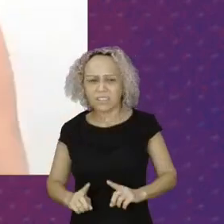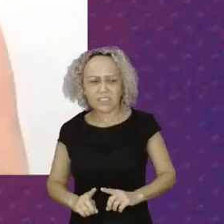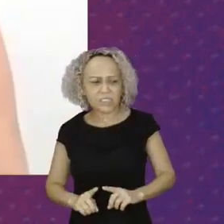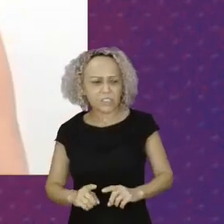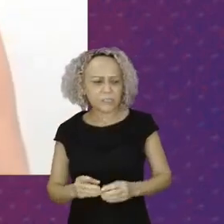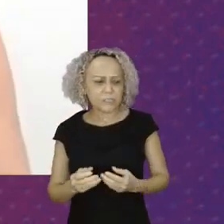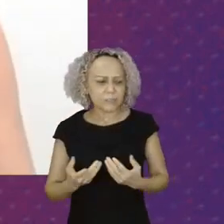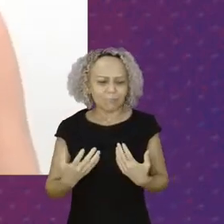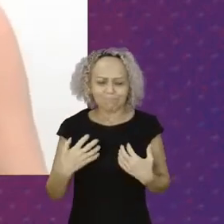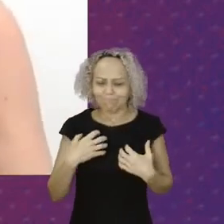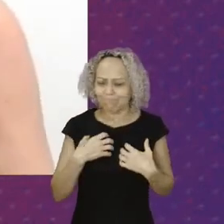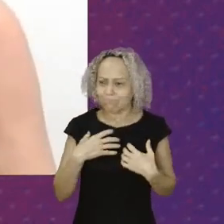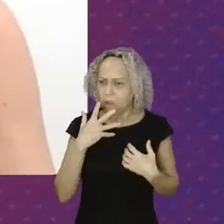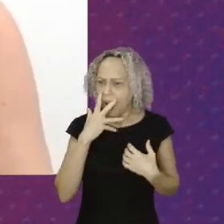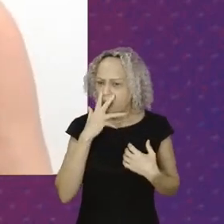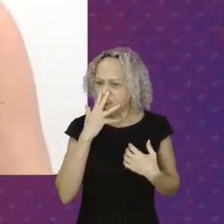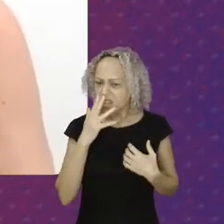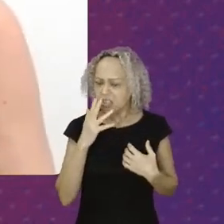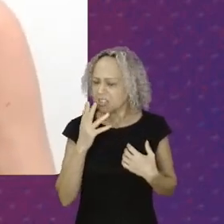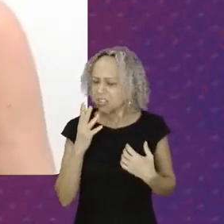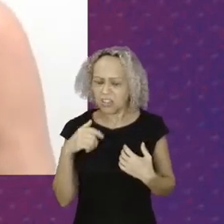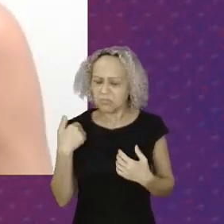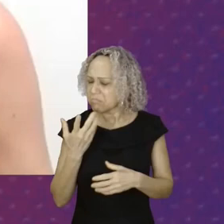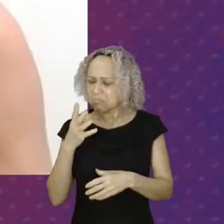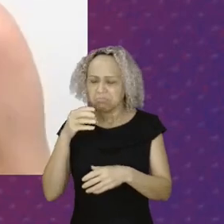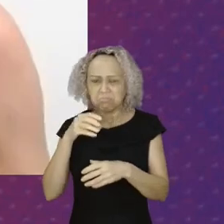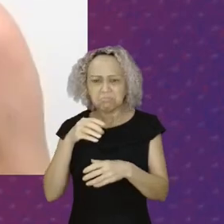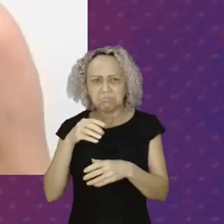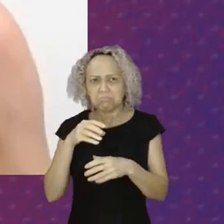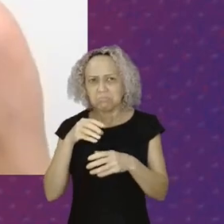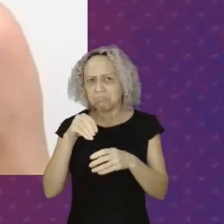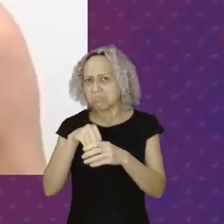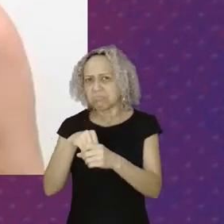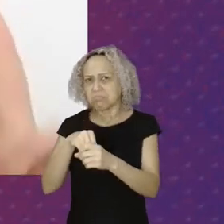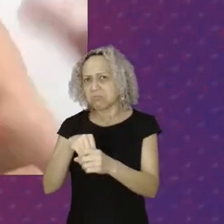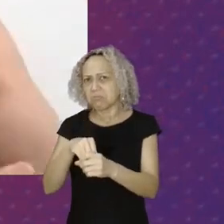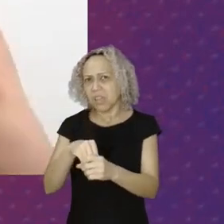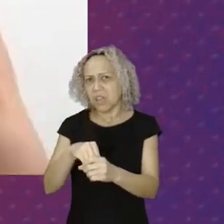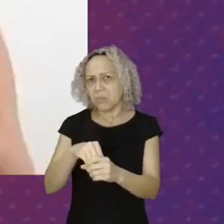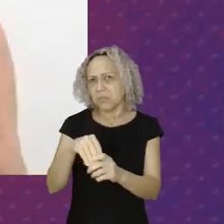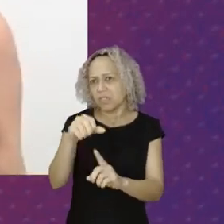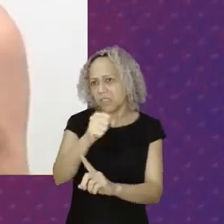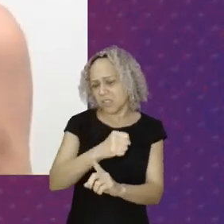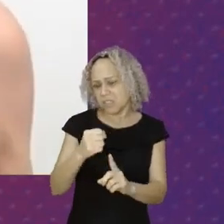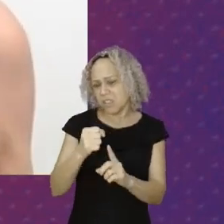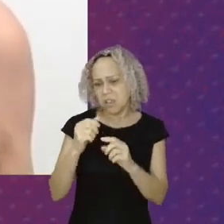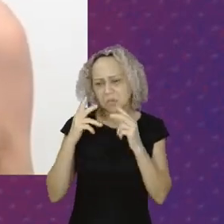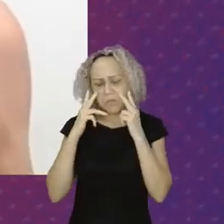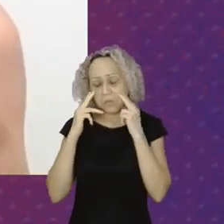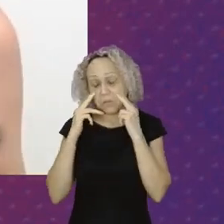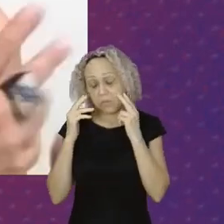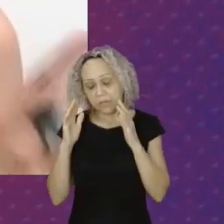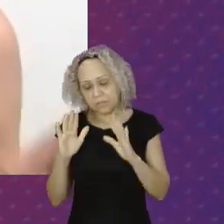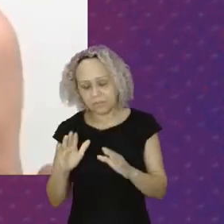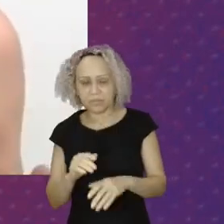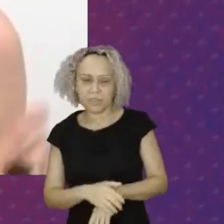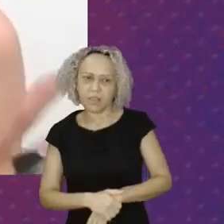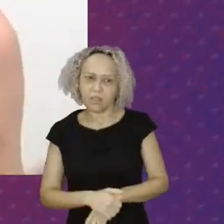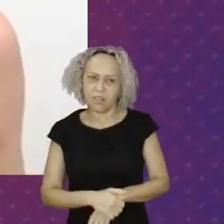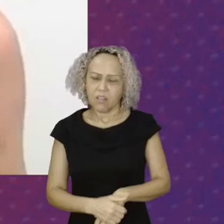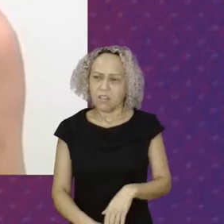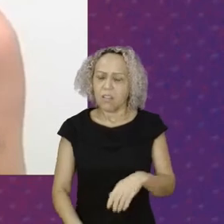com deficiência só é lembrada como um peso a mais para aquela mulher que já